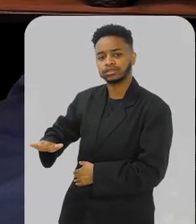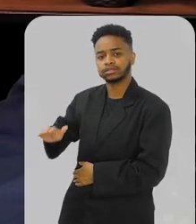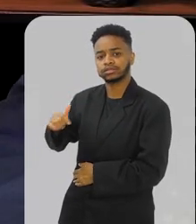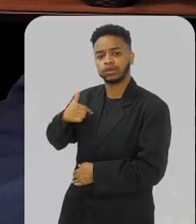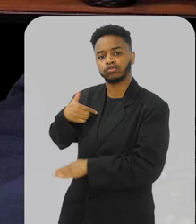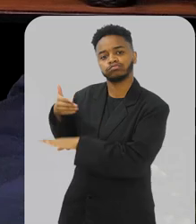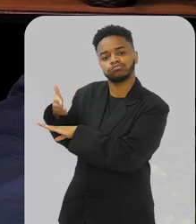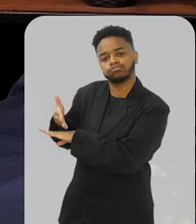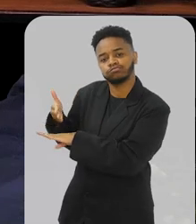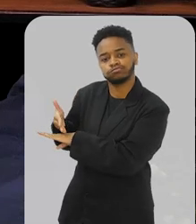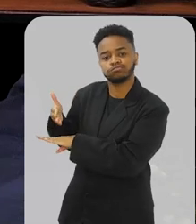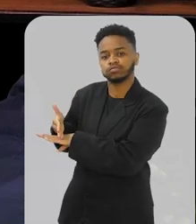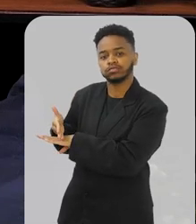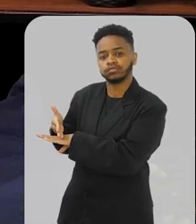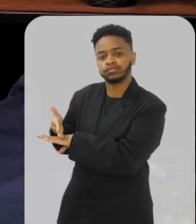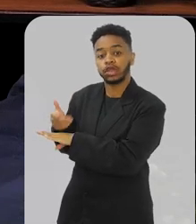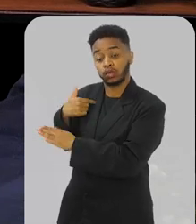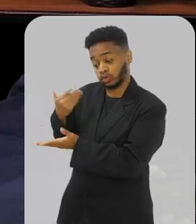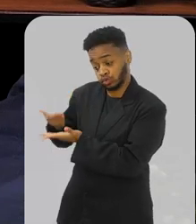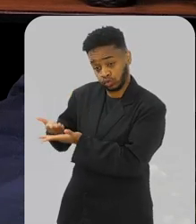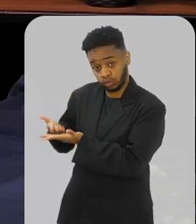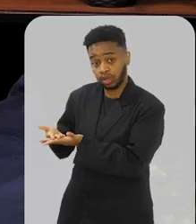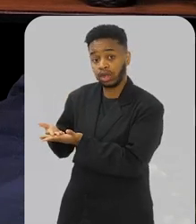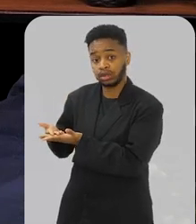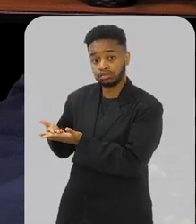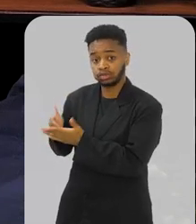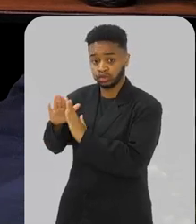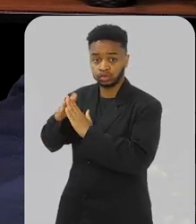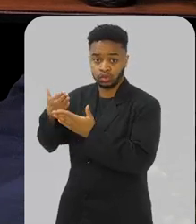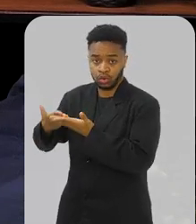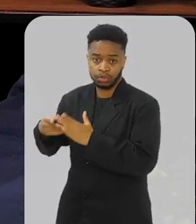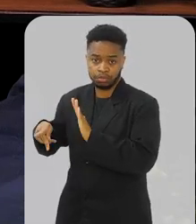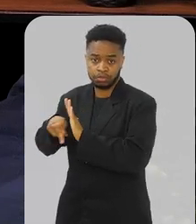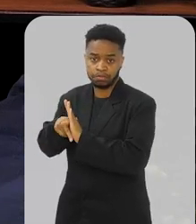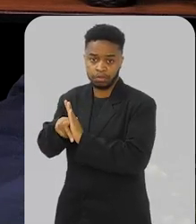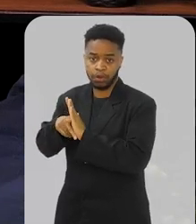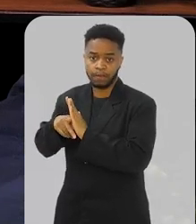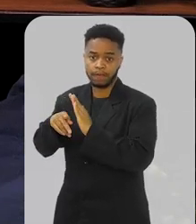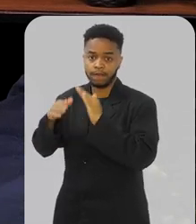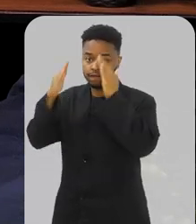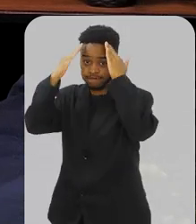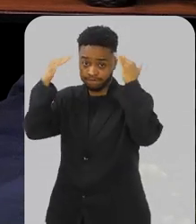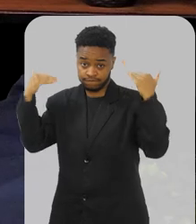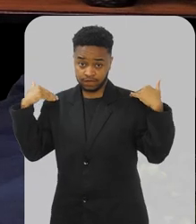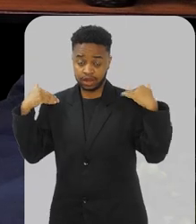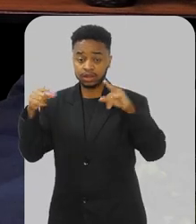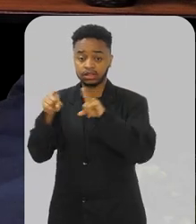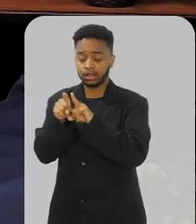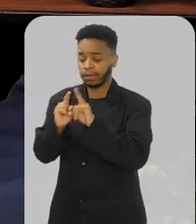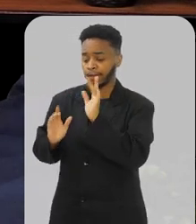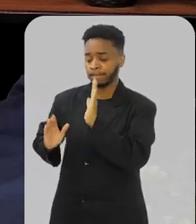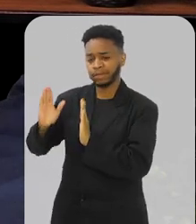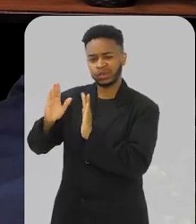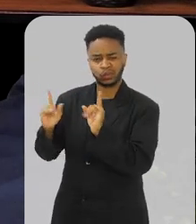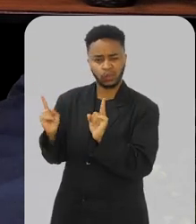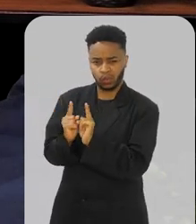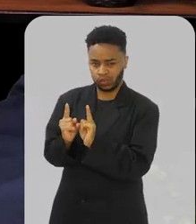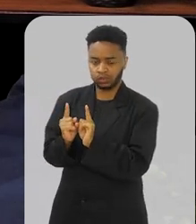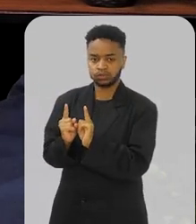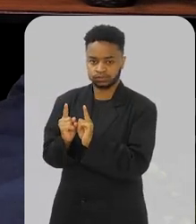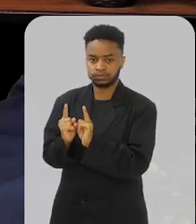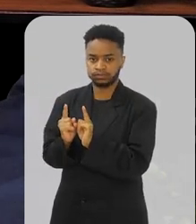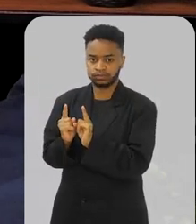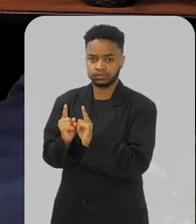pequititinha, eu estudei em colégio interno de freiras. Por um período